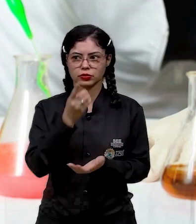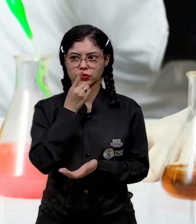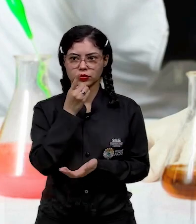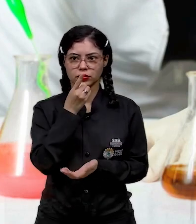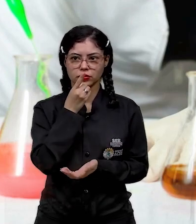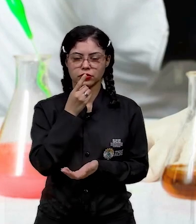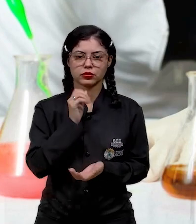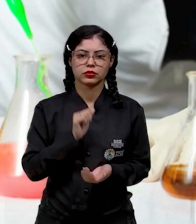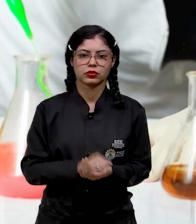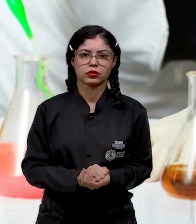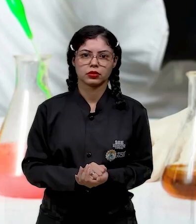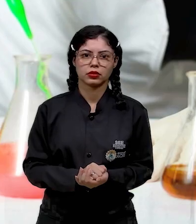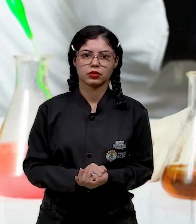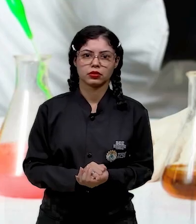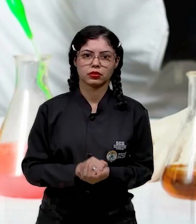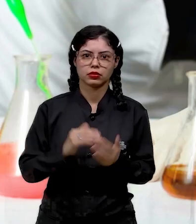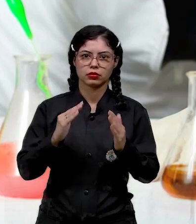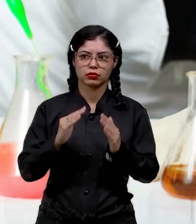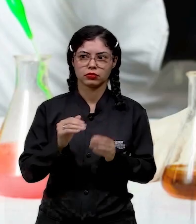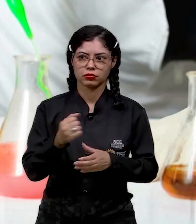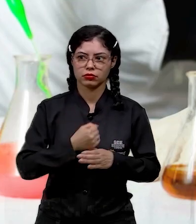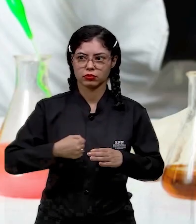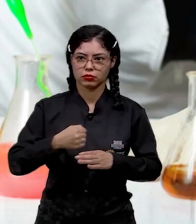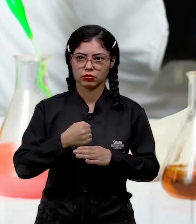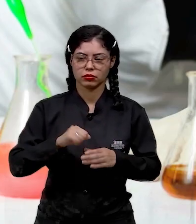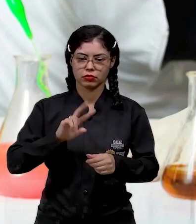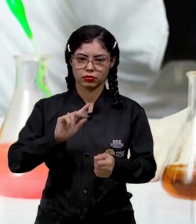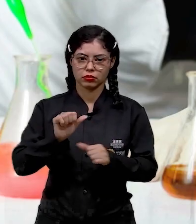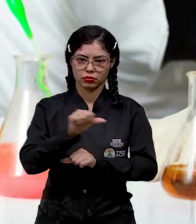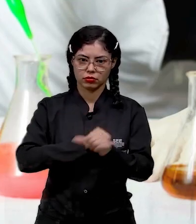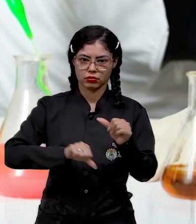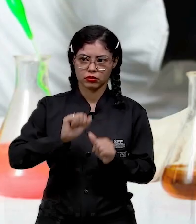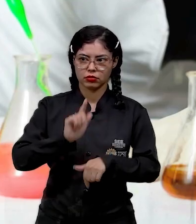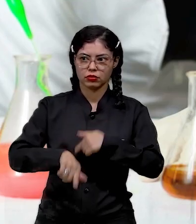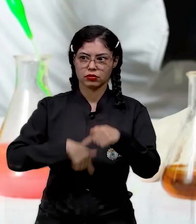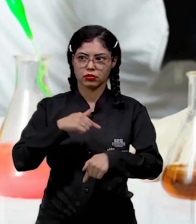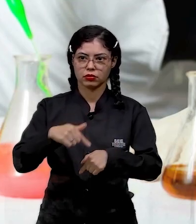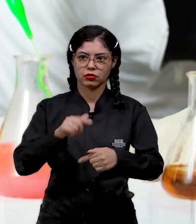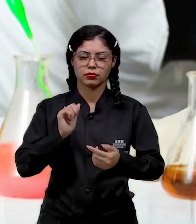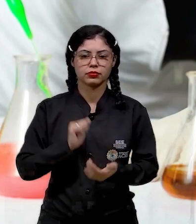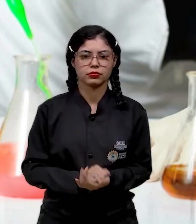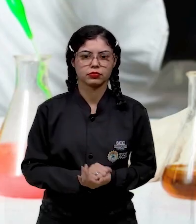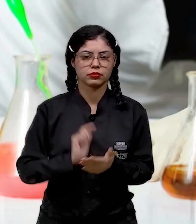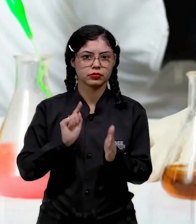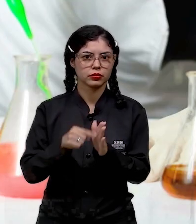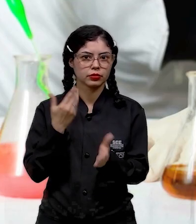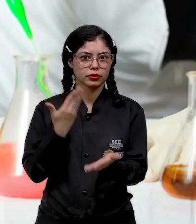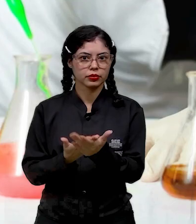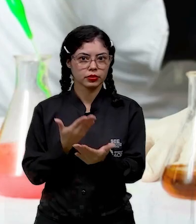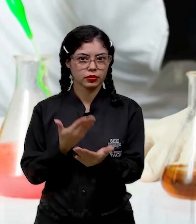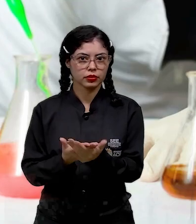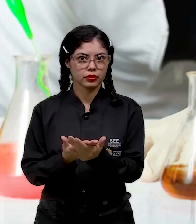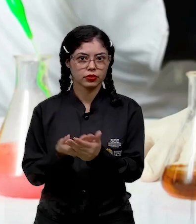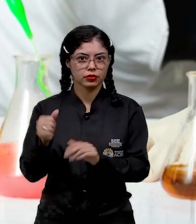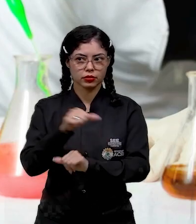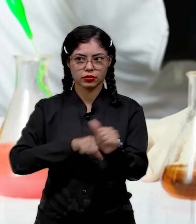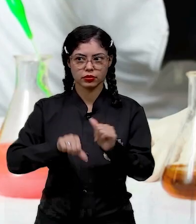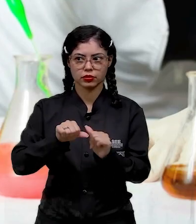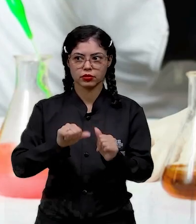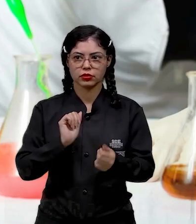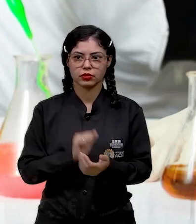cozinha e indique aquelas que envolvem transformações químicas, né? Então, na primeira aula a gente falou das transformações